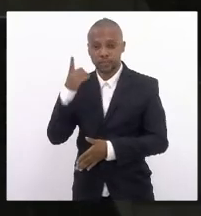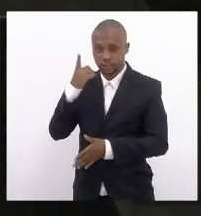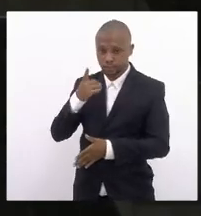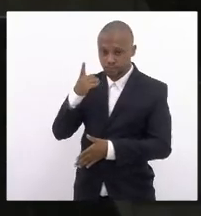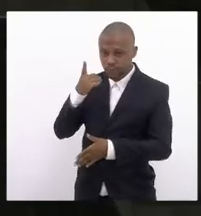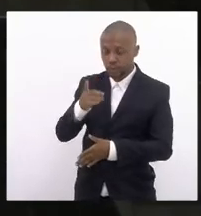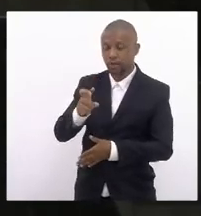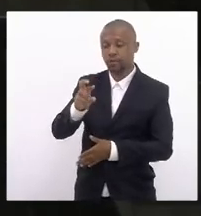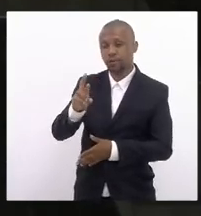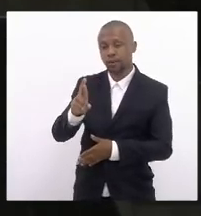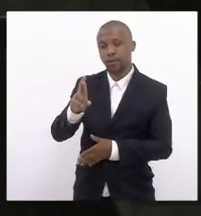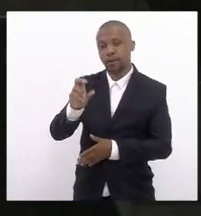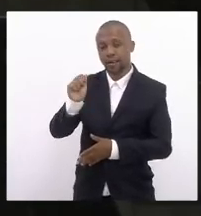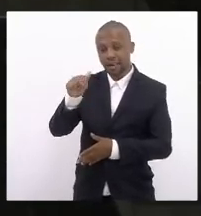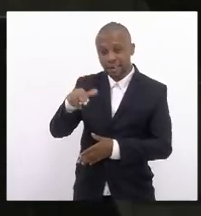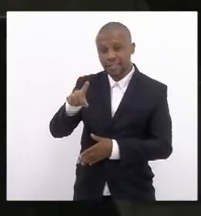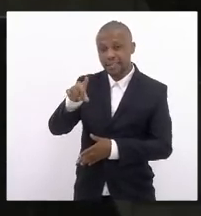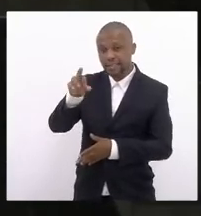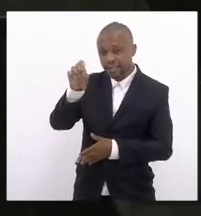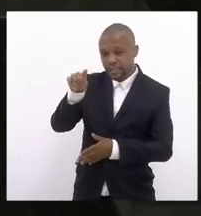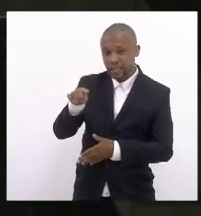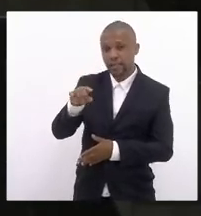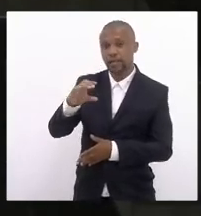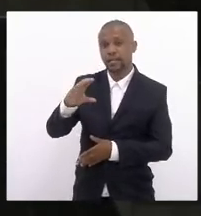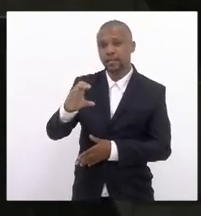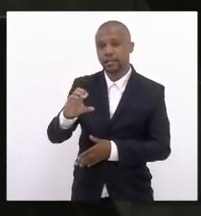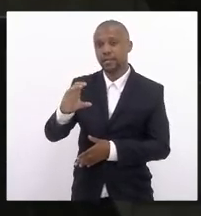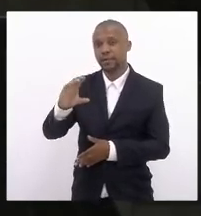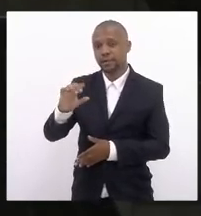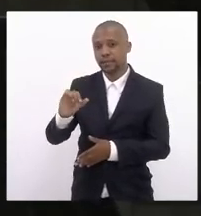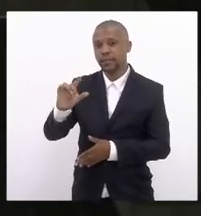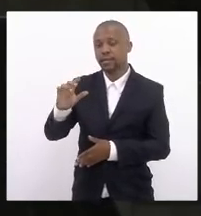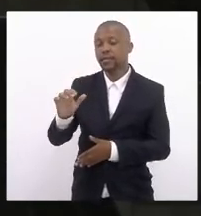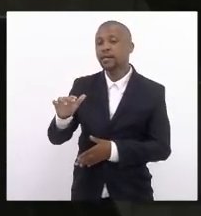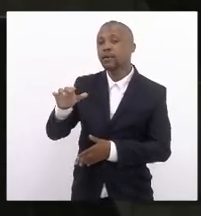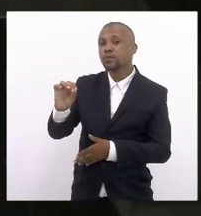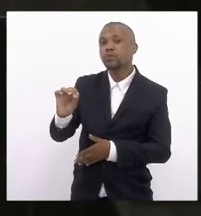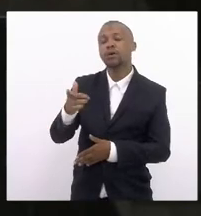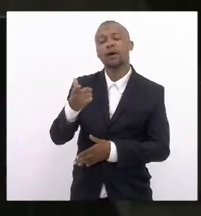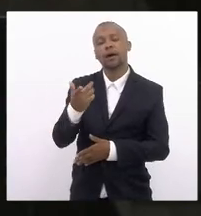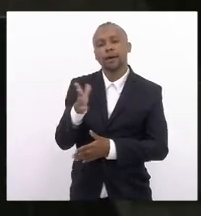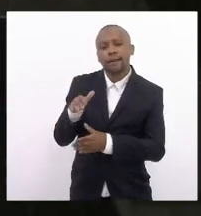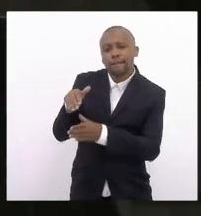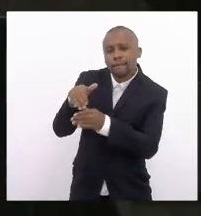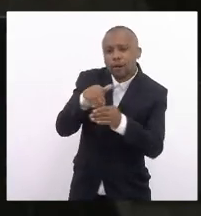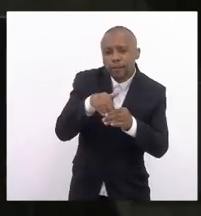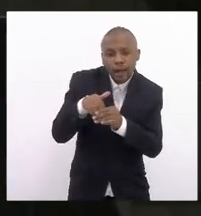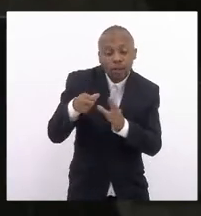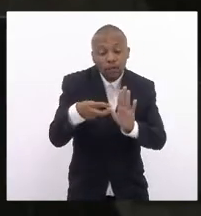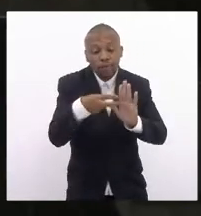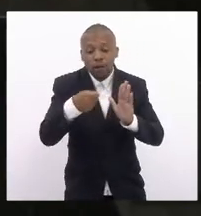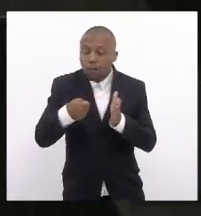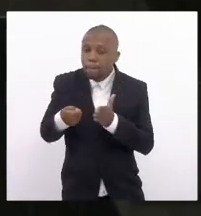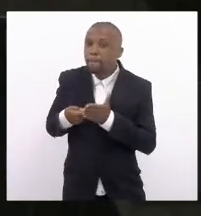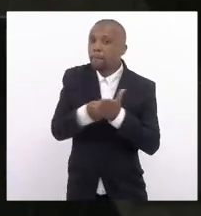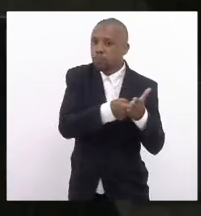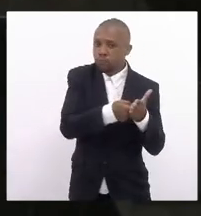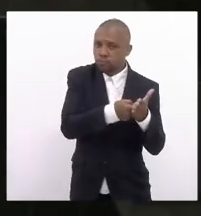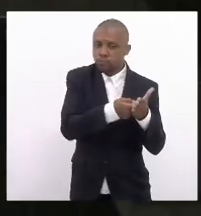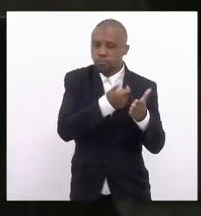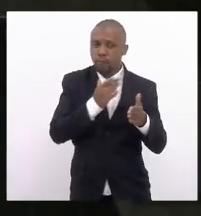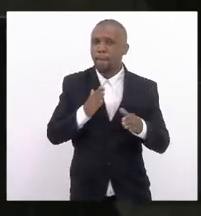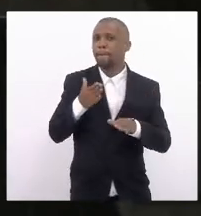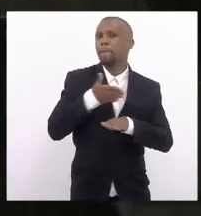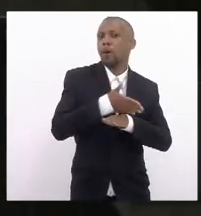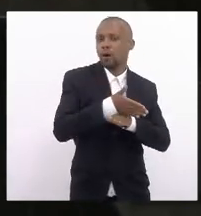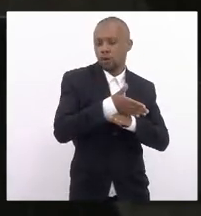Ceciliano, e votar aqui em plenário pela derrubada do veto. Foi uma